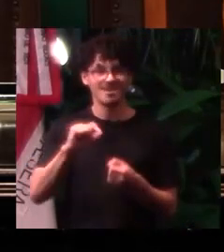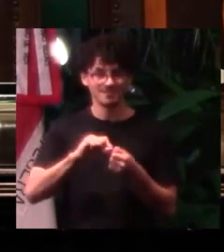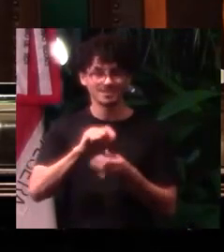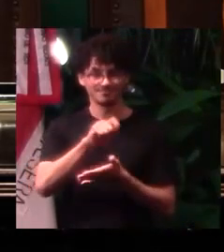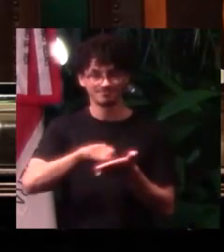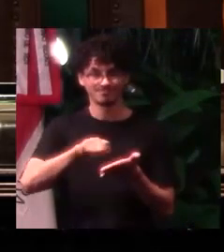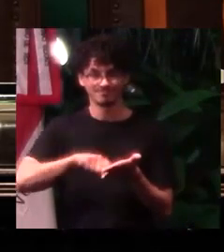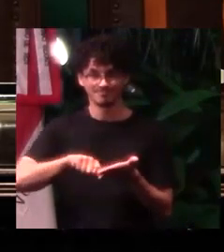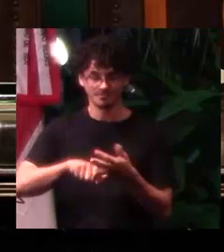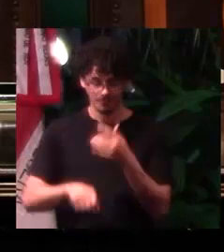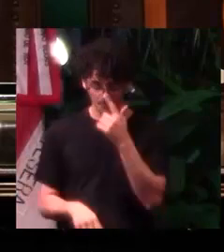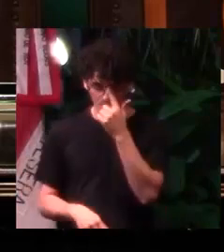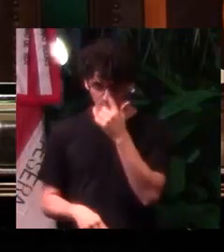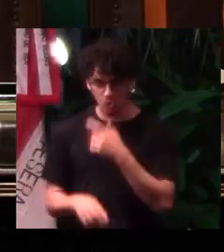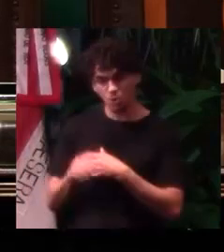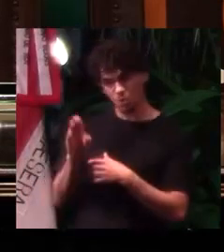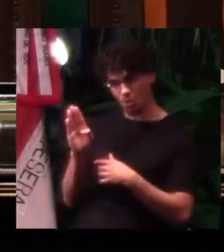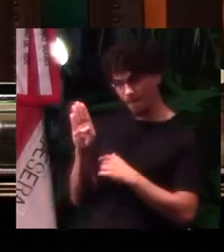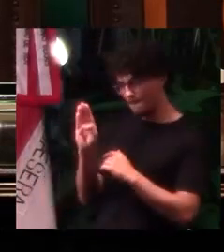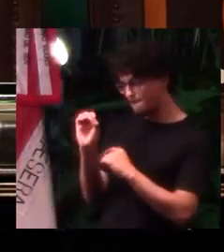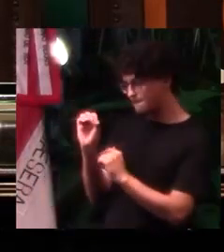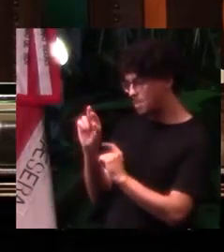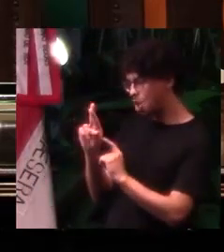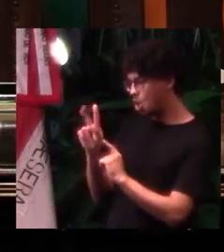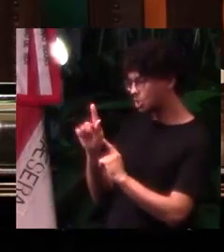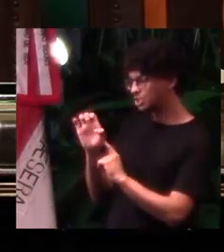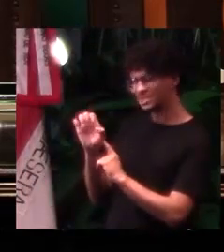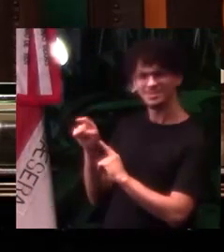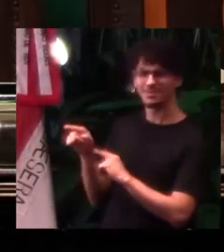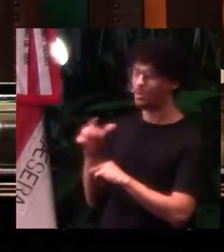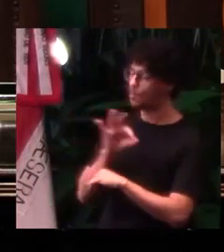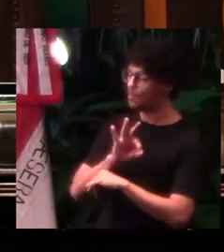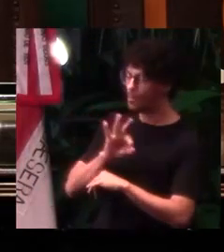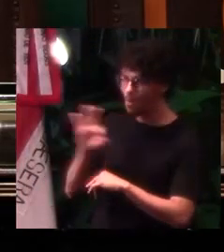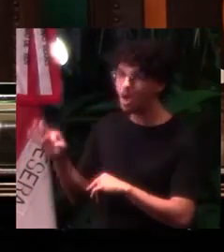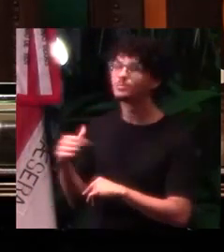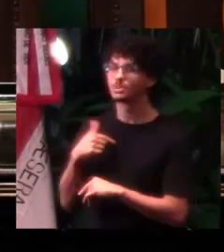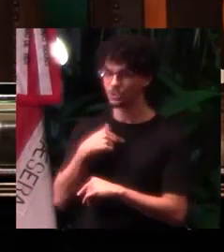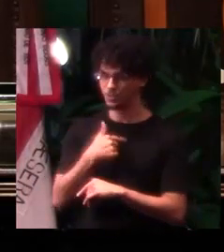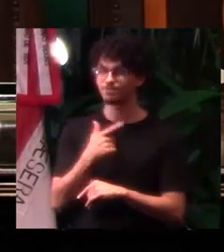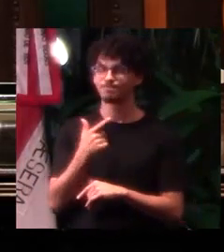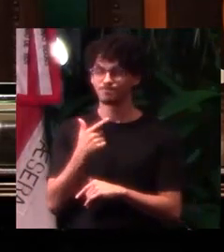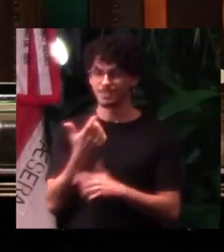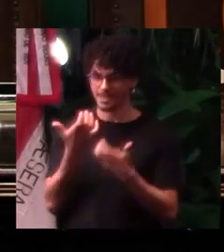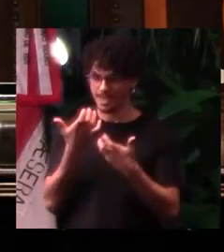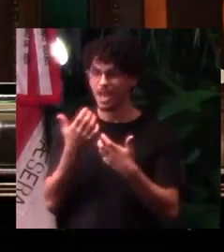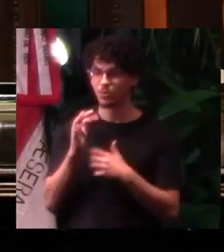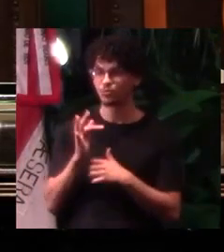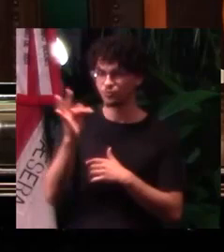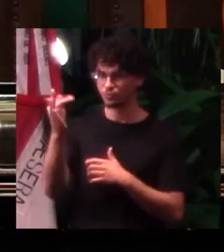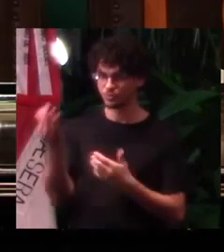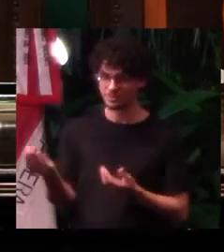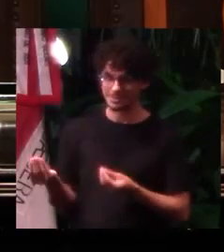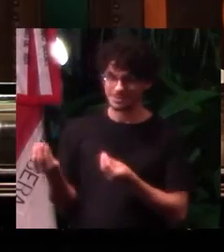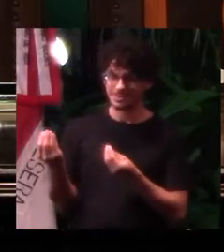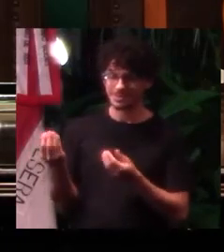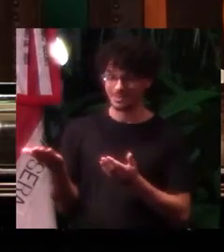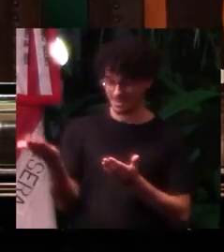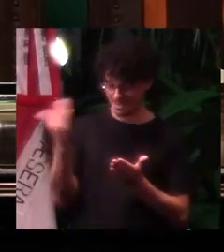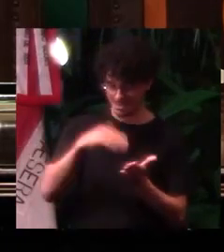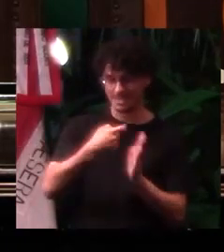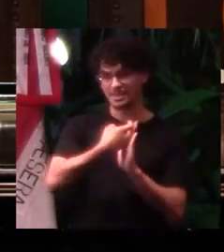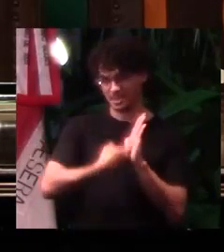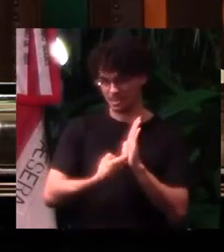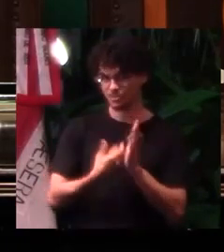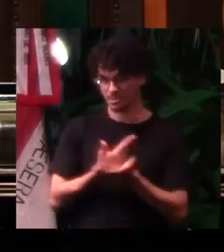Borges, inclusive, outro grande autor, né, que eu gosto muito, pretendo até trazer alguns textos dele, fala isso